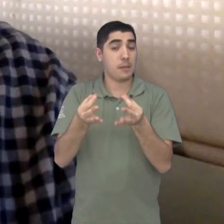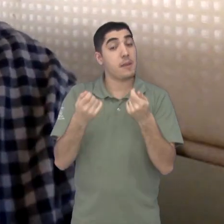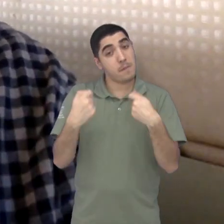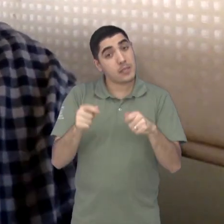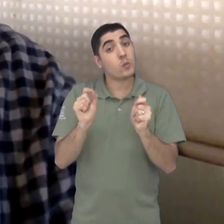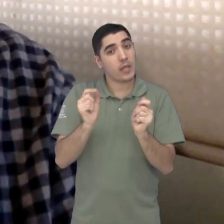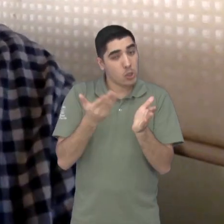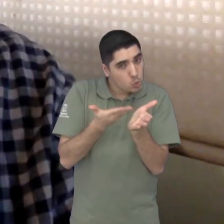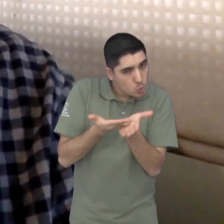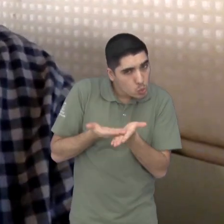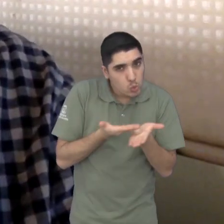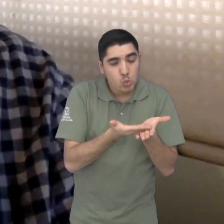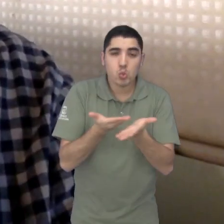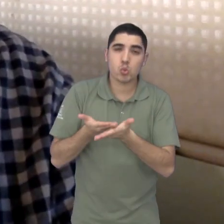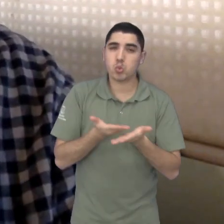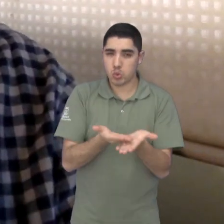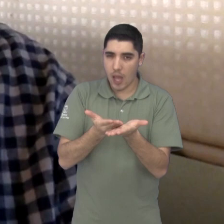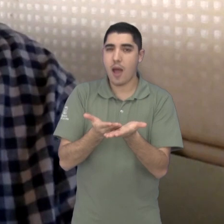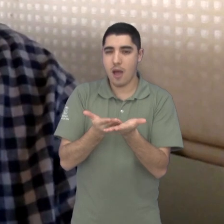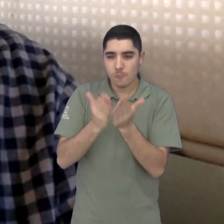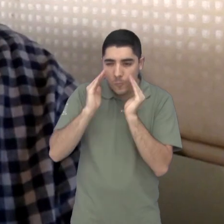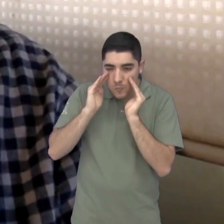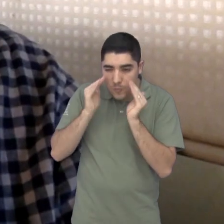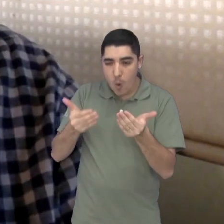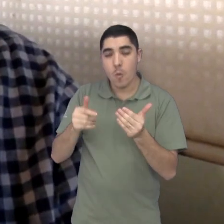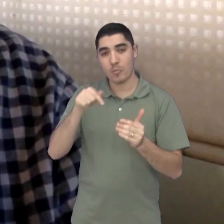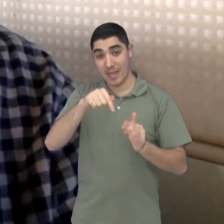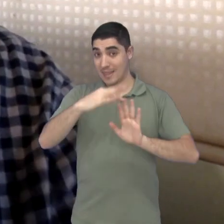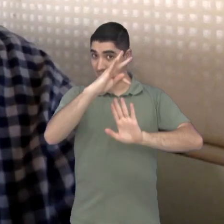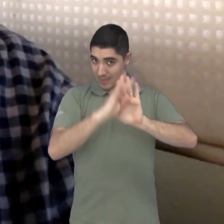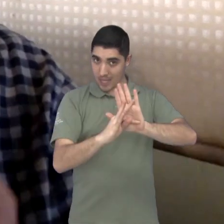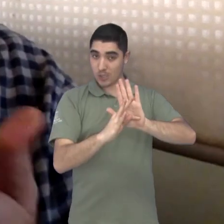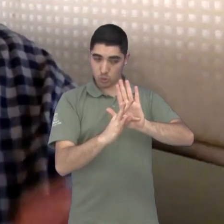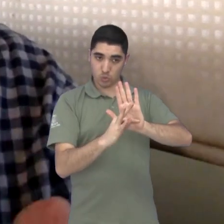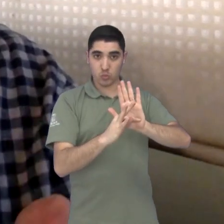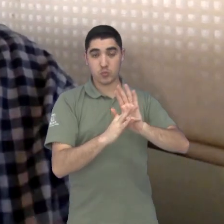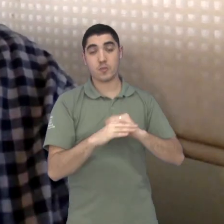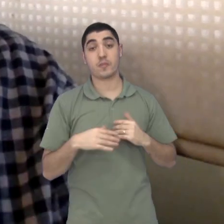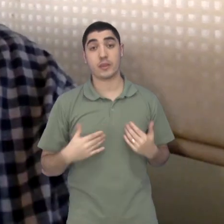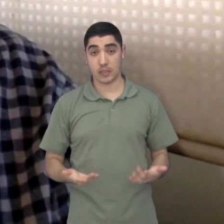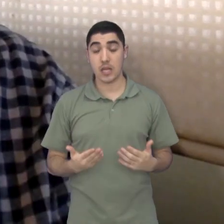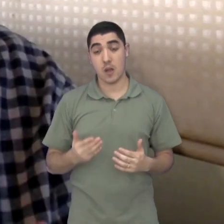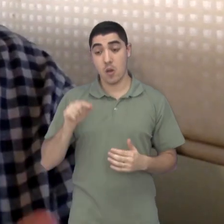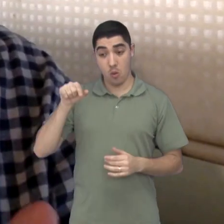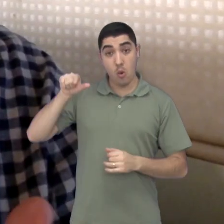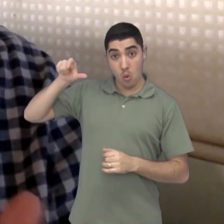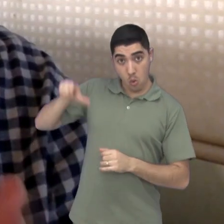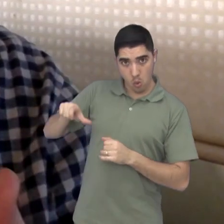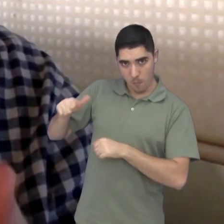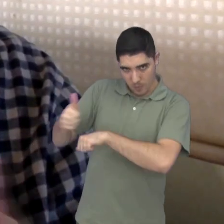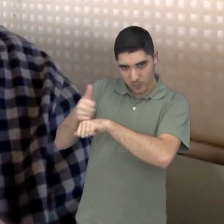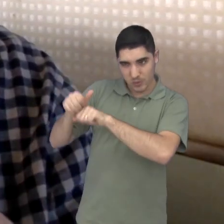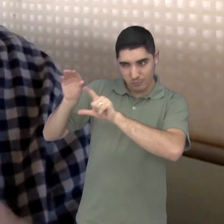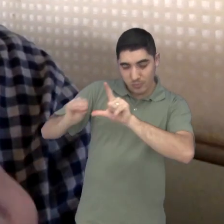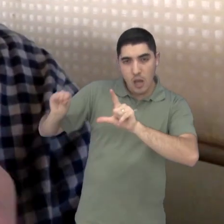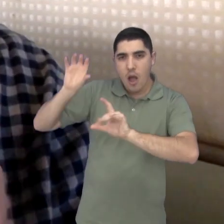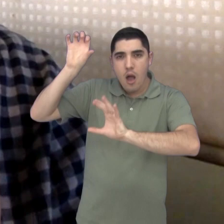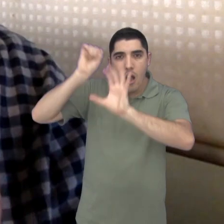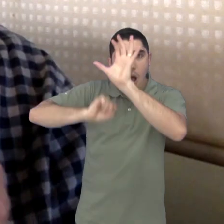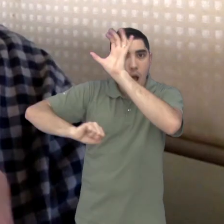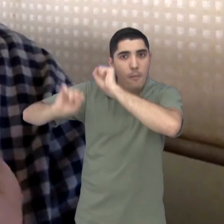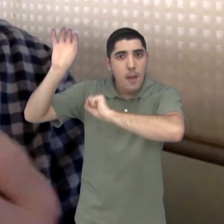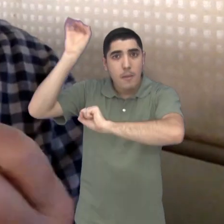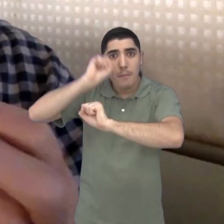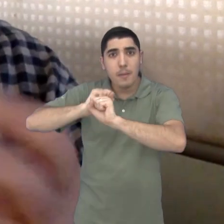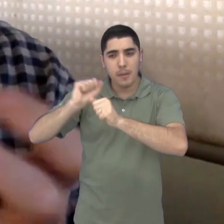estudar essa partitura, né? O ator aprende muito dublando, porque ele tem meio que fazer